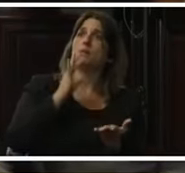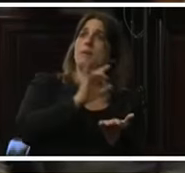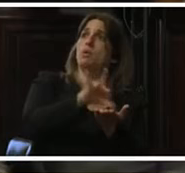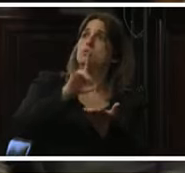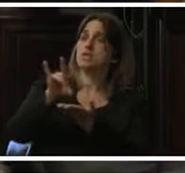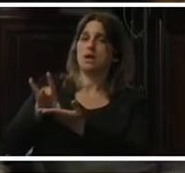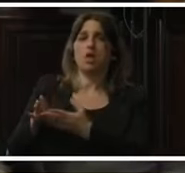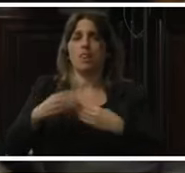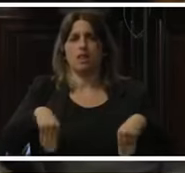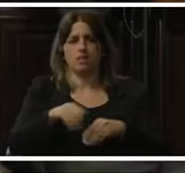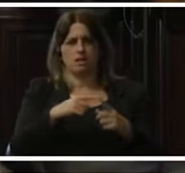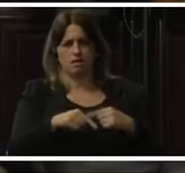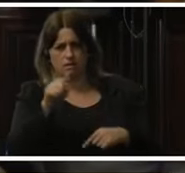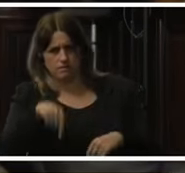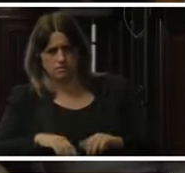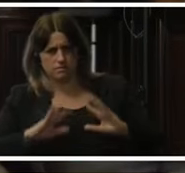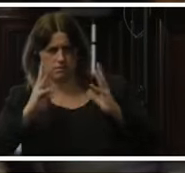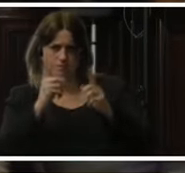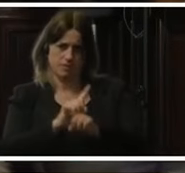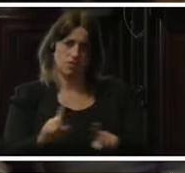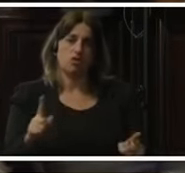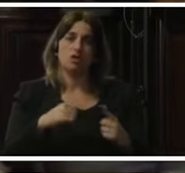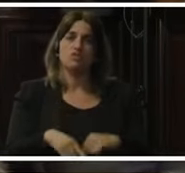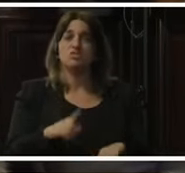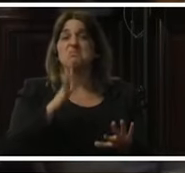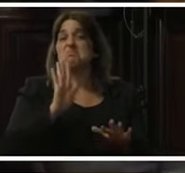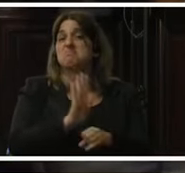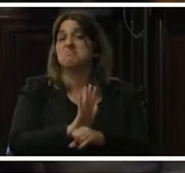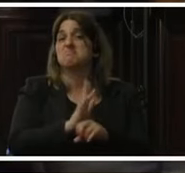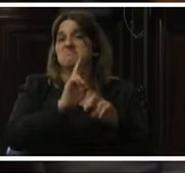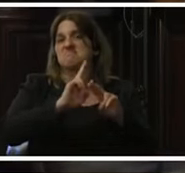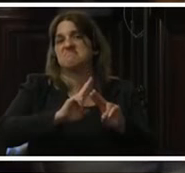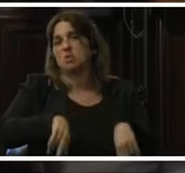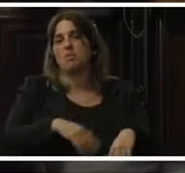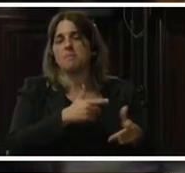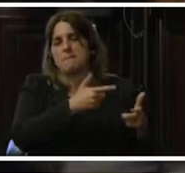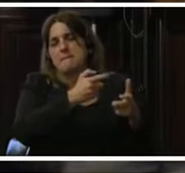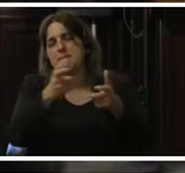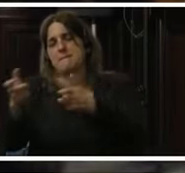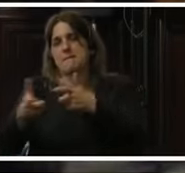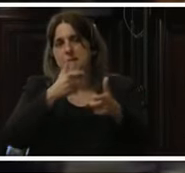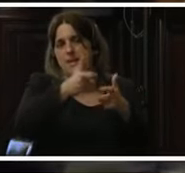equivale a chancelar oeste no genocídio consumado por particulares mas também pelo estado brasileiro